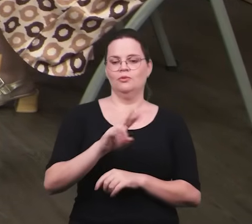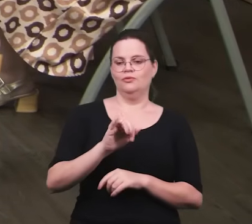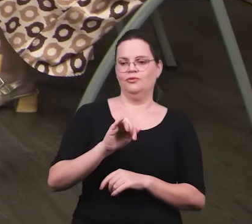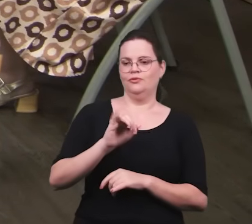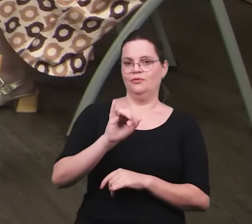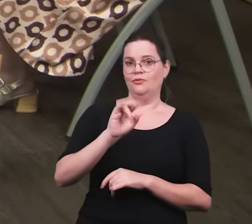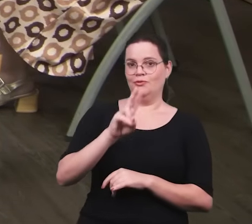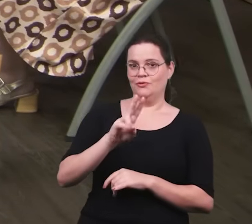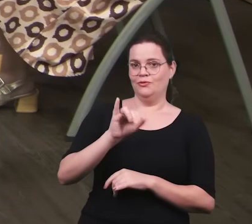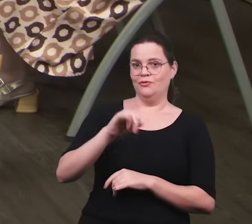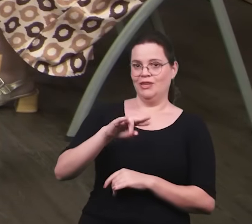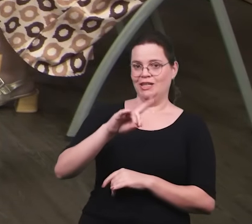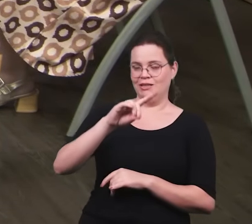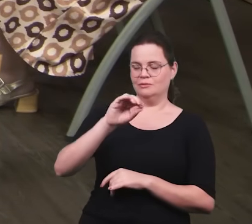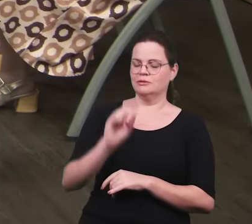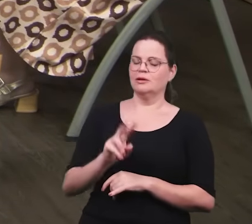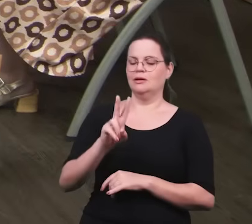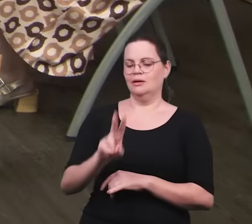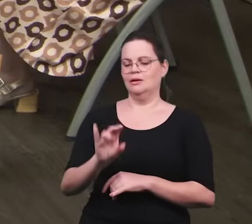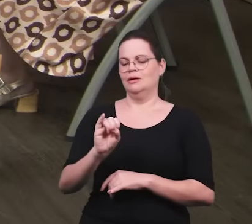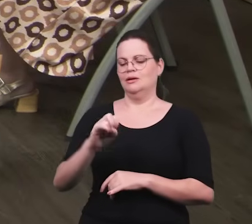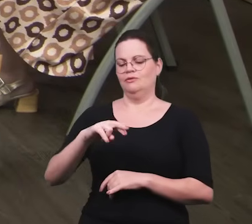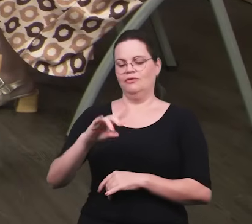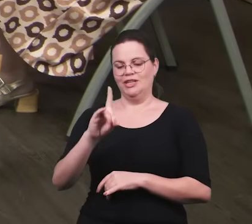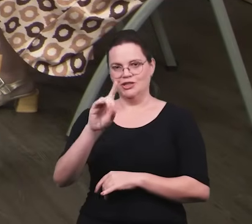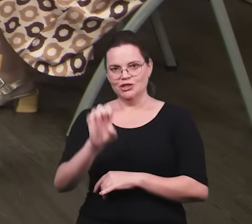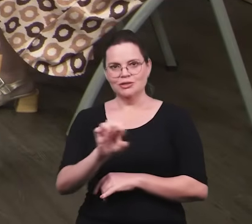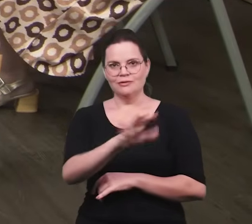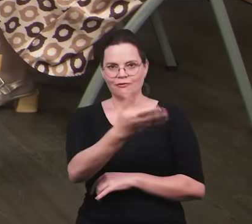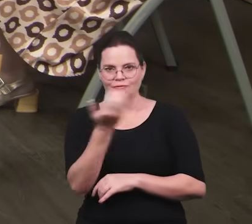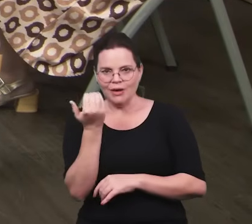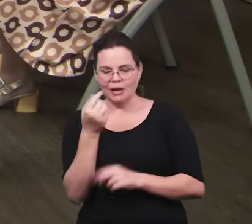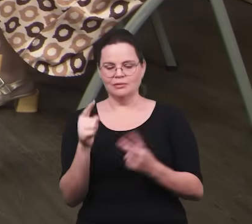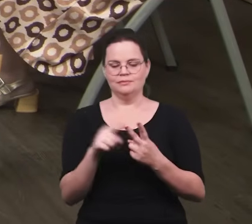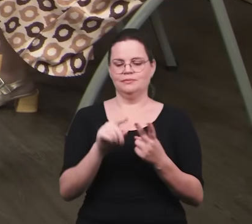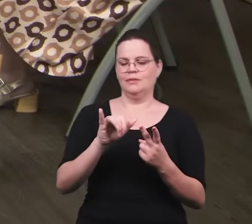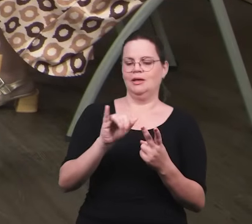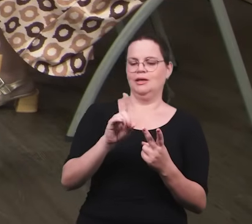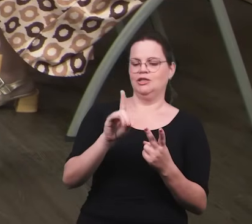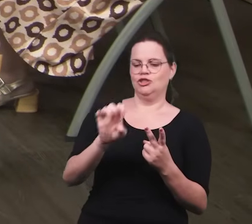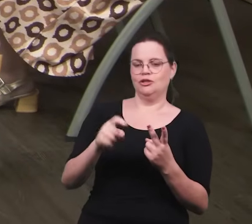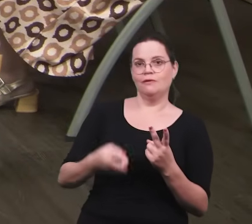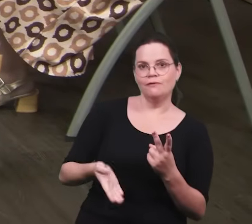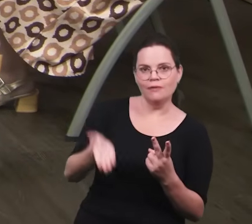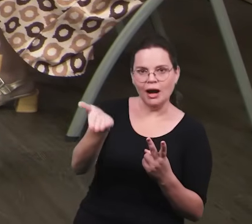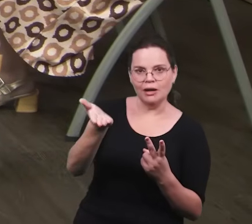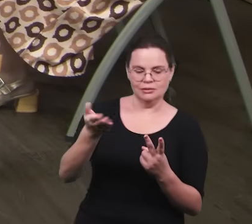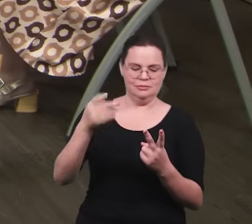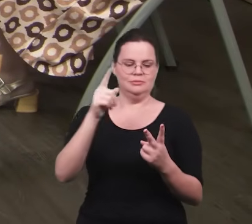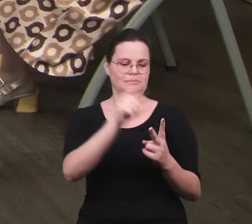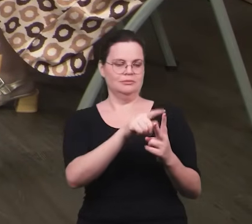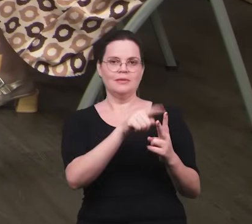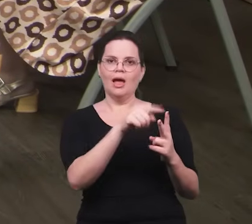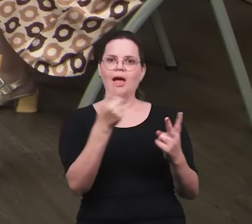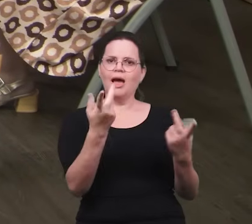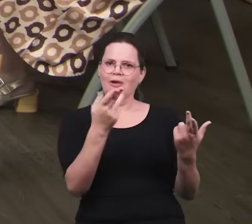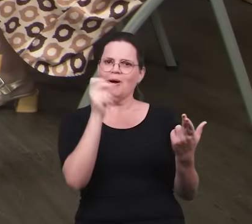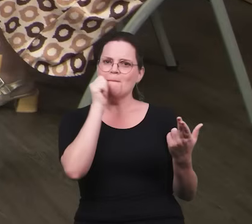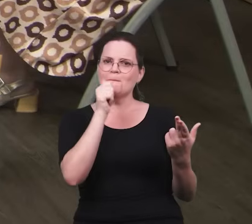ide. E eu comecei a refletir sobre isso. Me ocorreu aqui, por exemplo, a mulher samaritana. A mulher